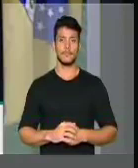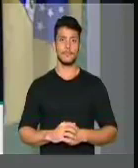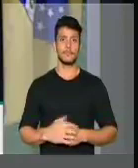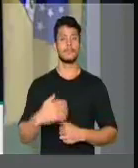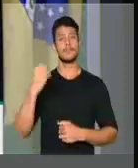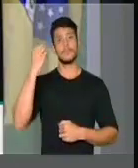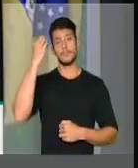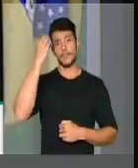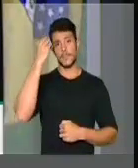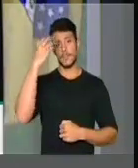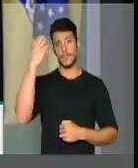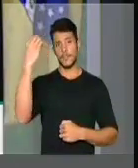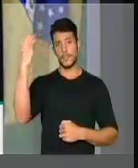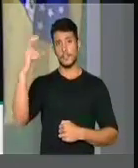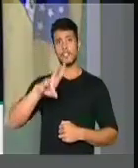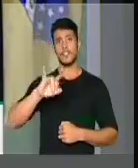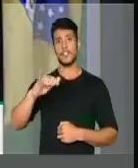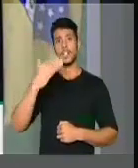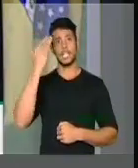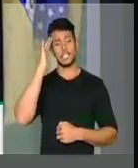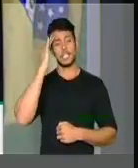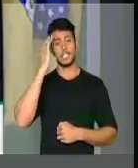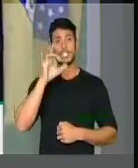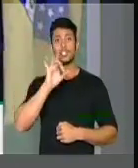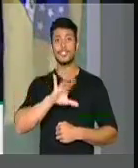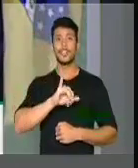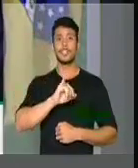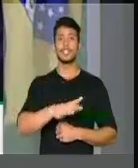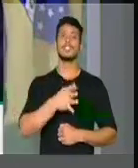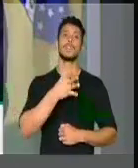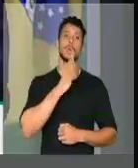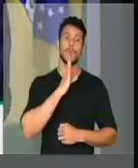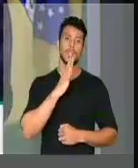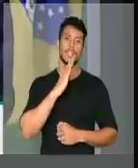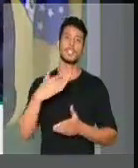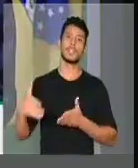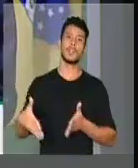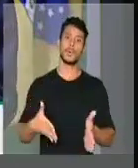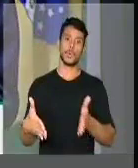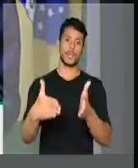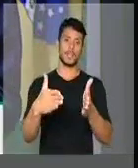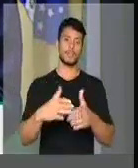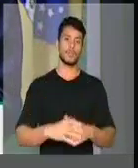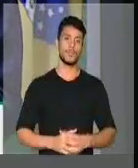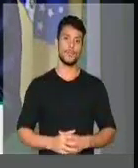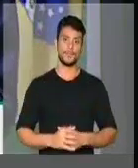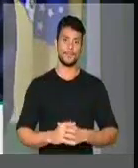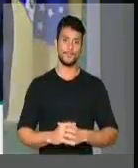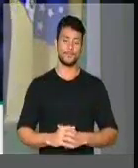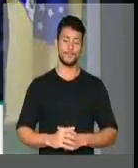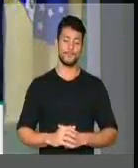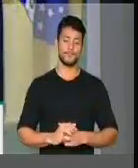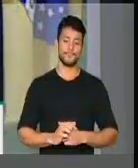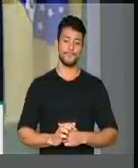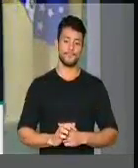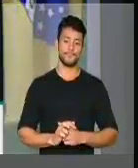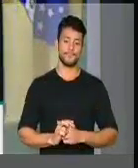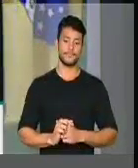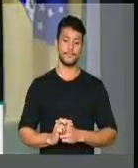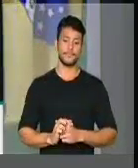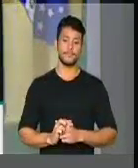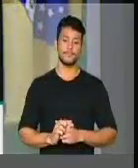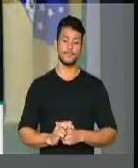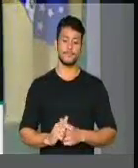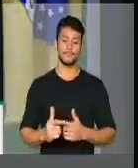aqueles que a fizeram quando o rio era vivo. Em outra circunstância, falando,